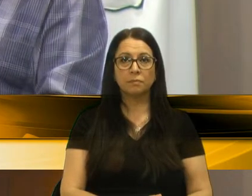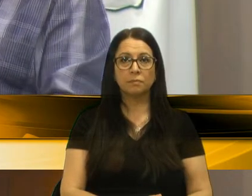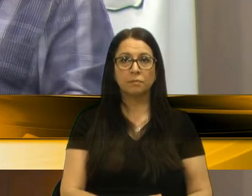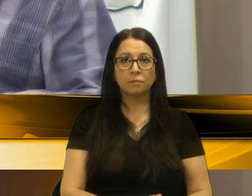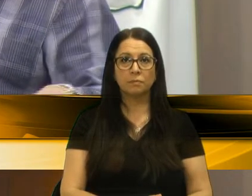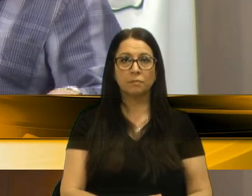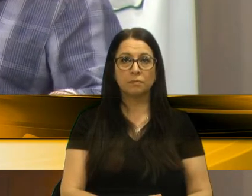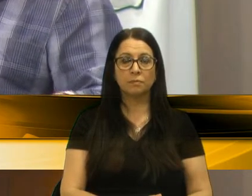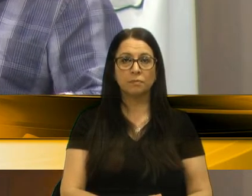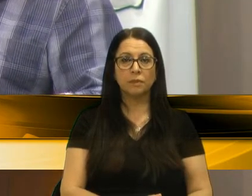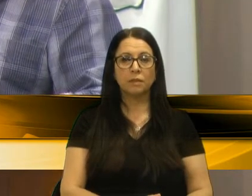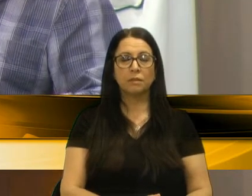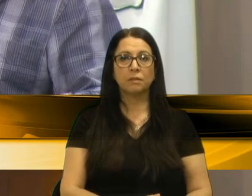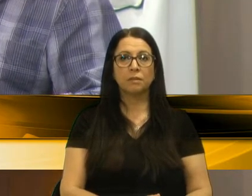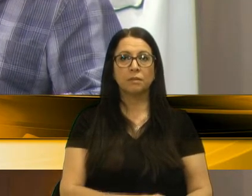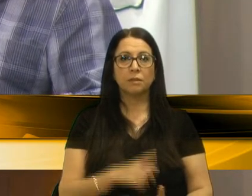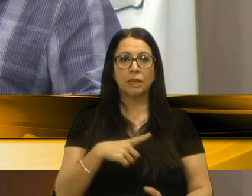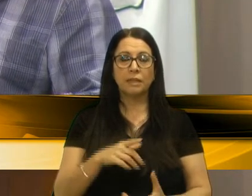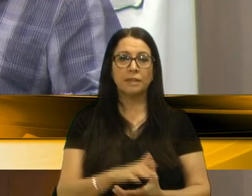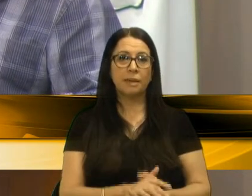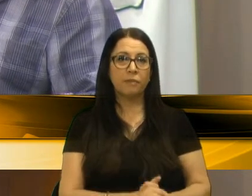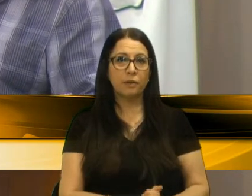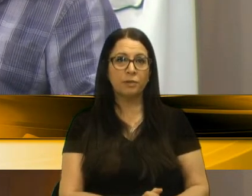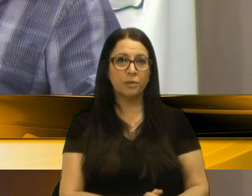de que essa ação não prospere, porque,